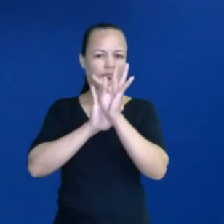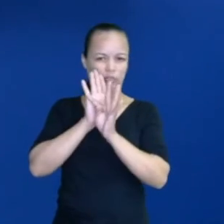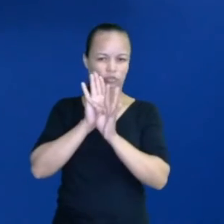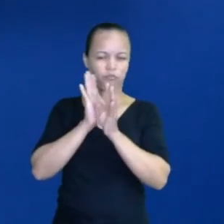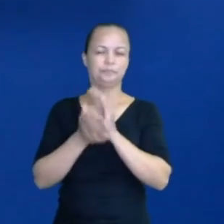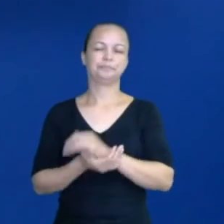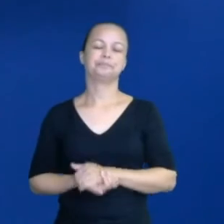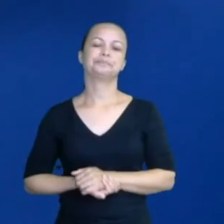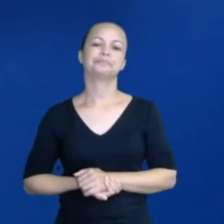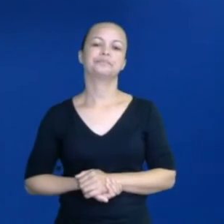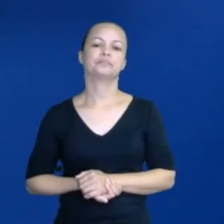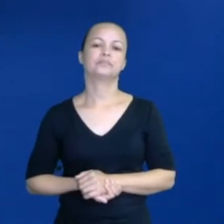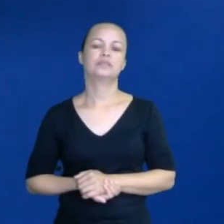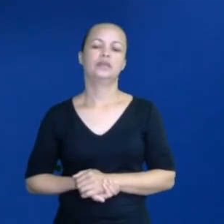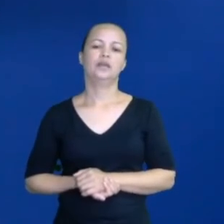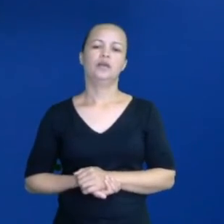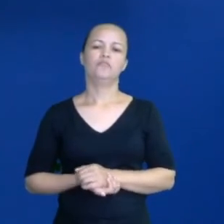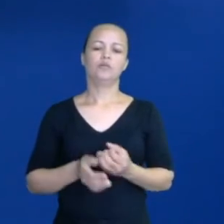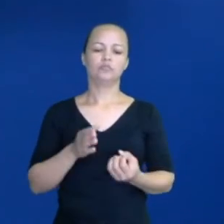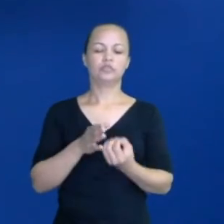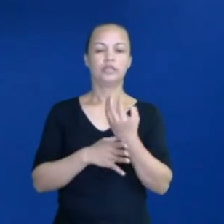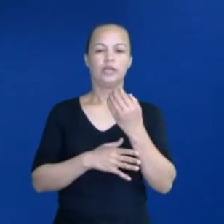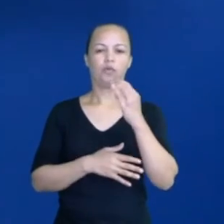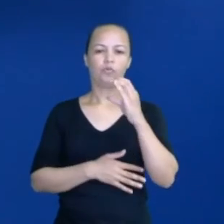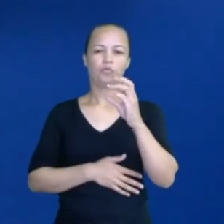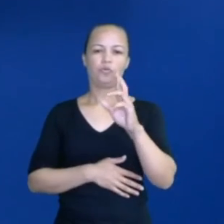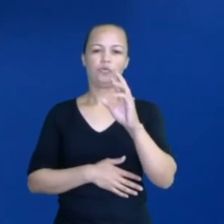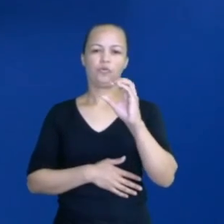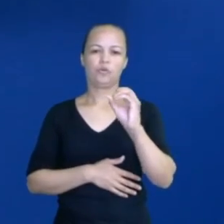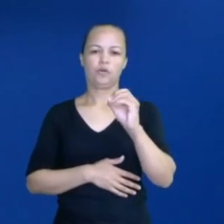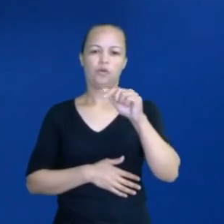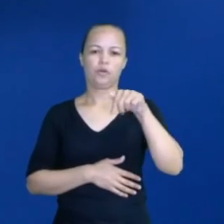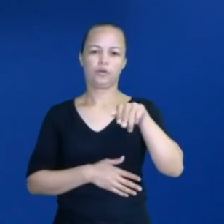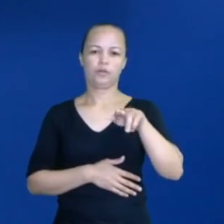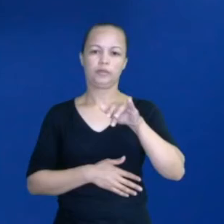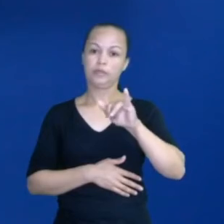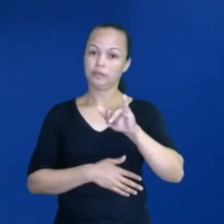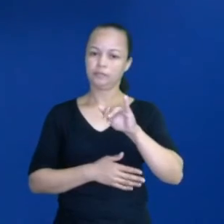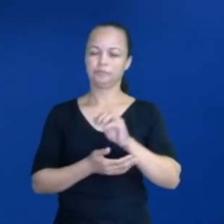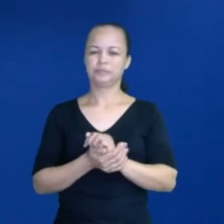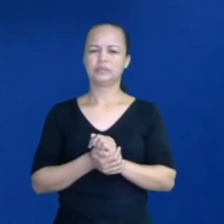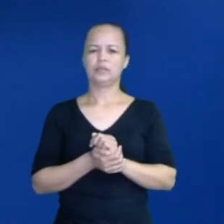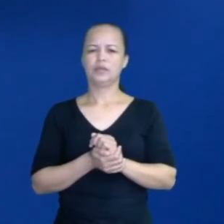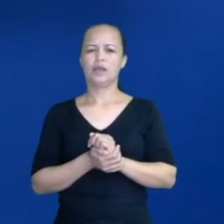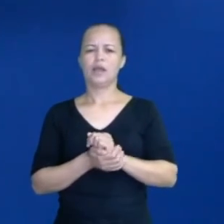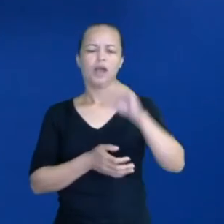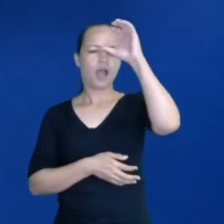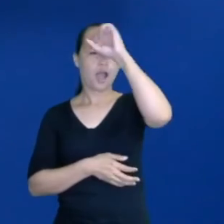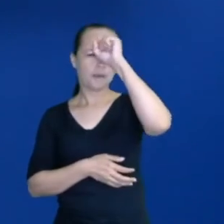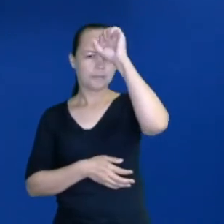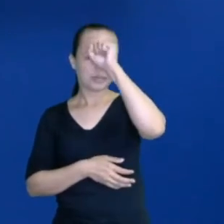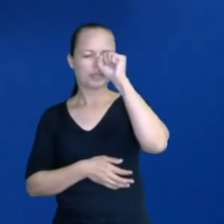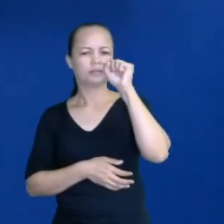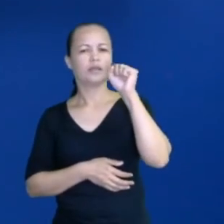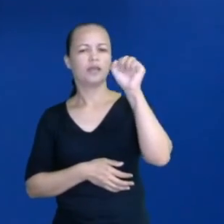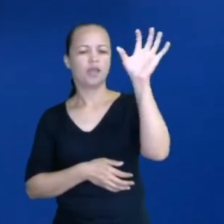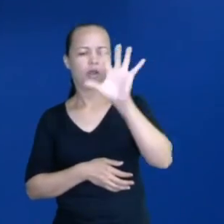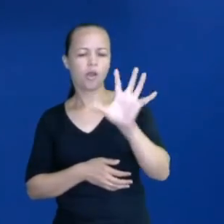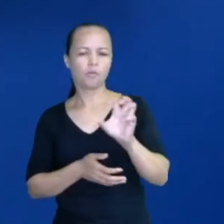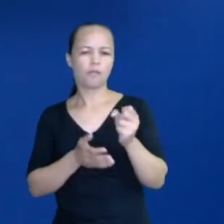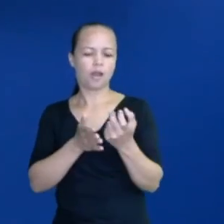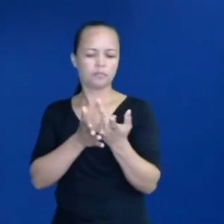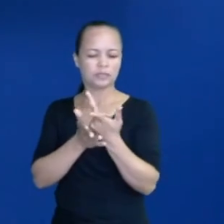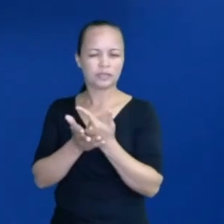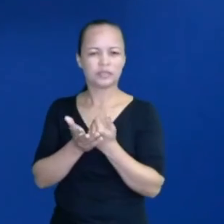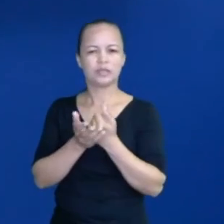Vamos construir um croquis? Então, vê só, para a gente aprender a fazer o mapa, primeiro a gente vai esboçar, a gente vai, fazer